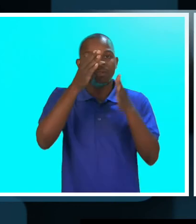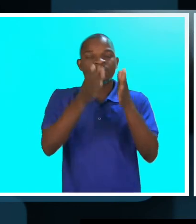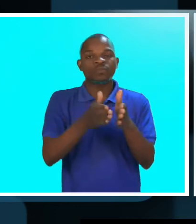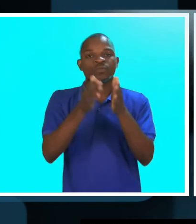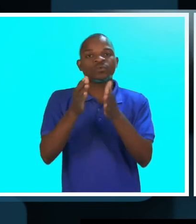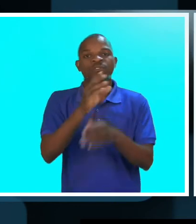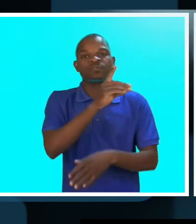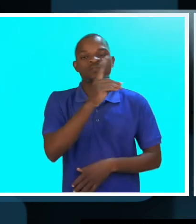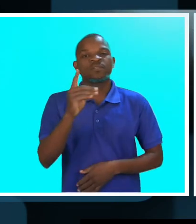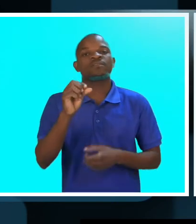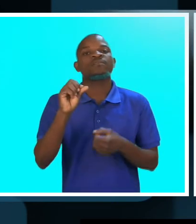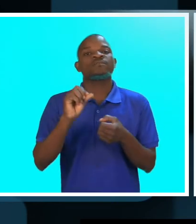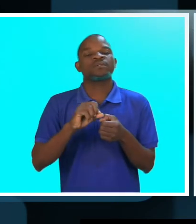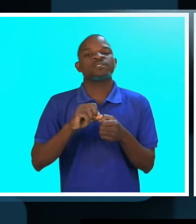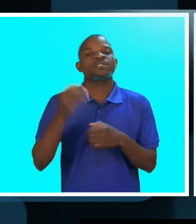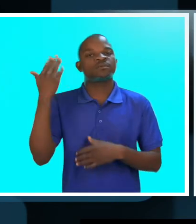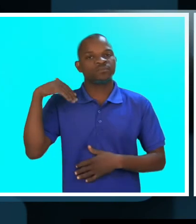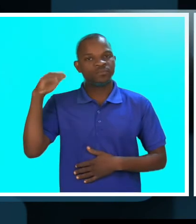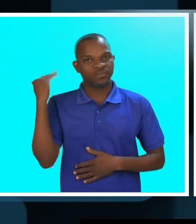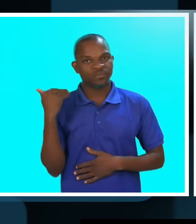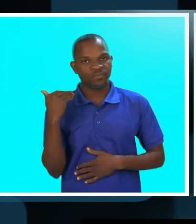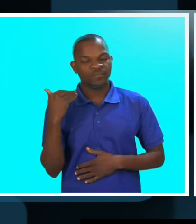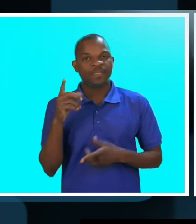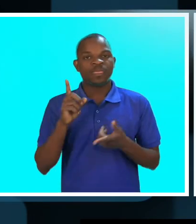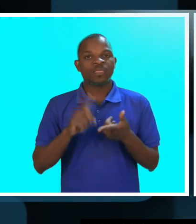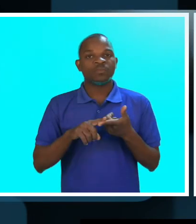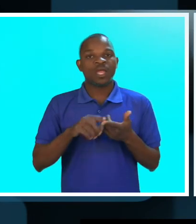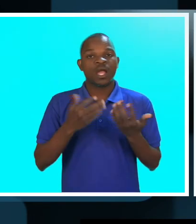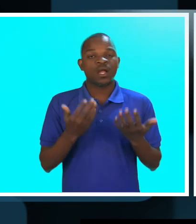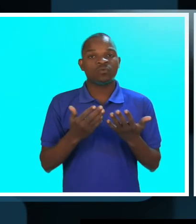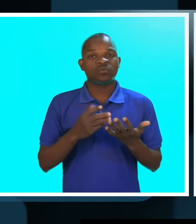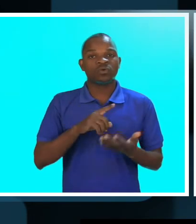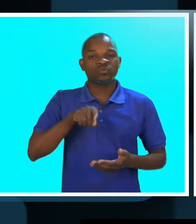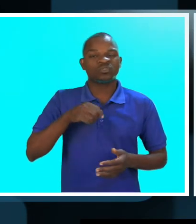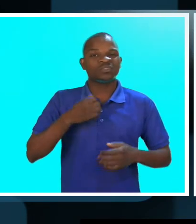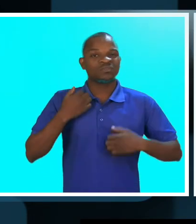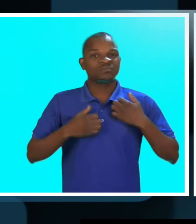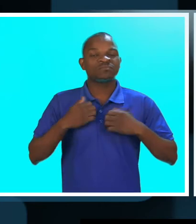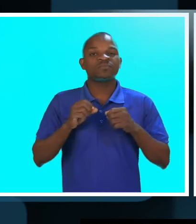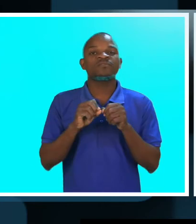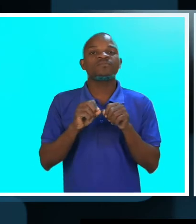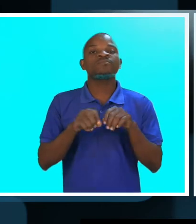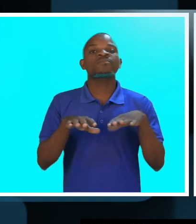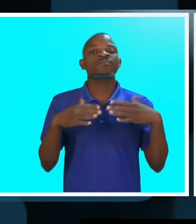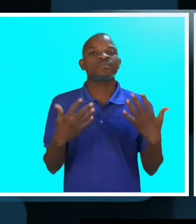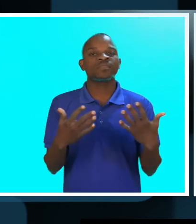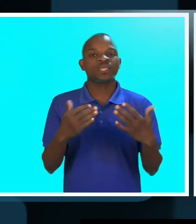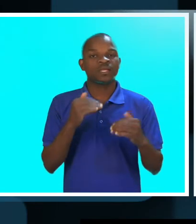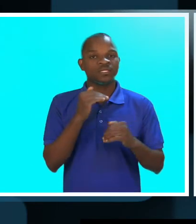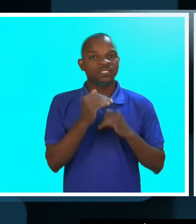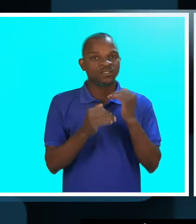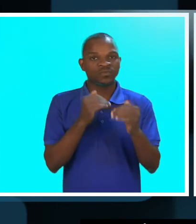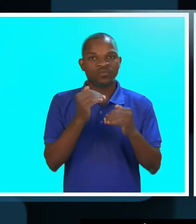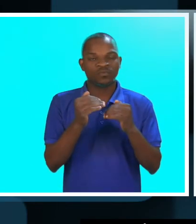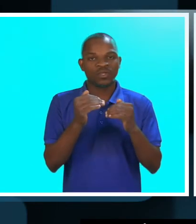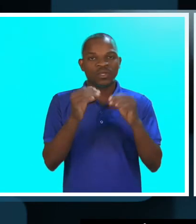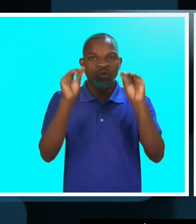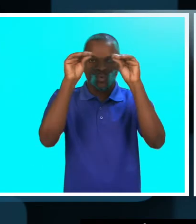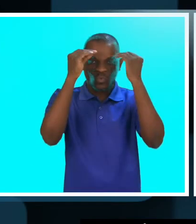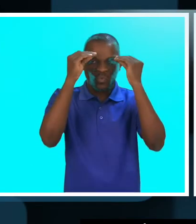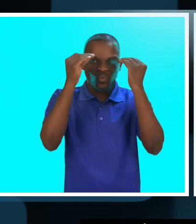mercado de emprego, raramente as pessoas com deficiência e tinham acesso. Então, a nossa aposta, hoje em dia, é